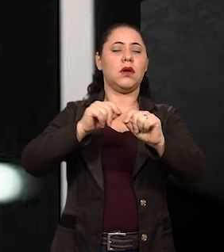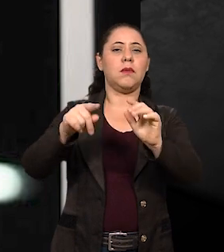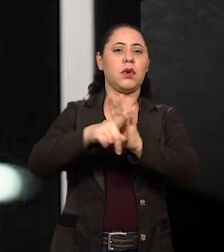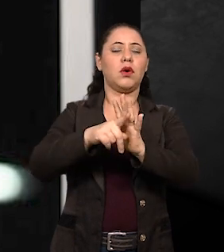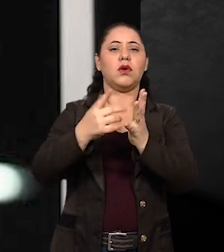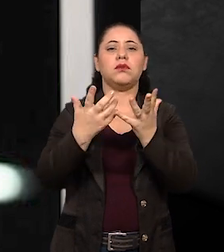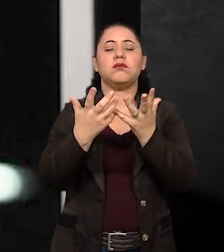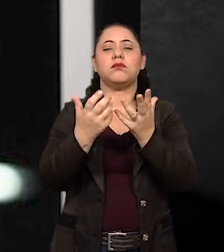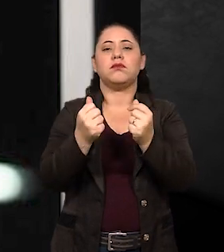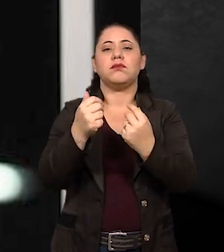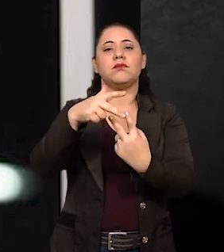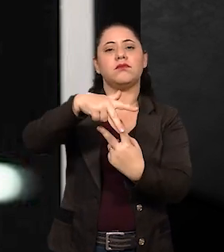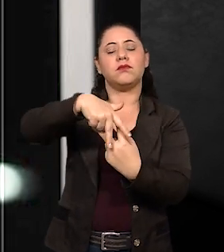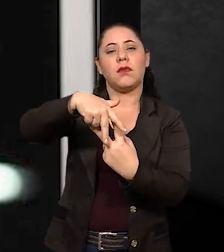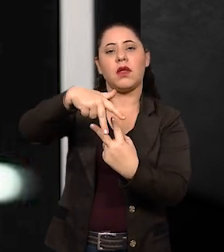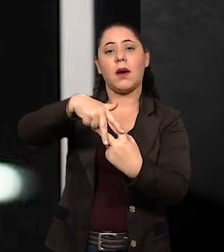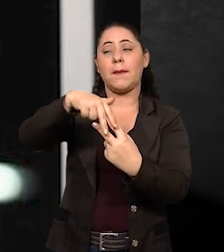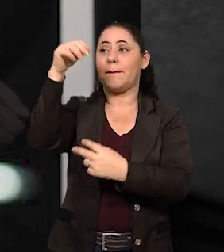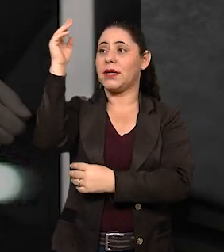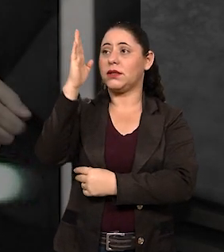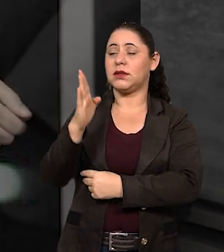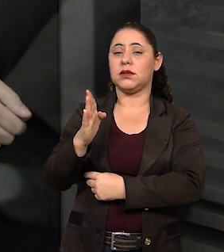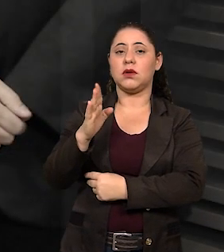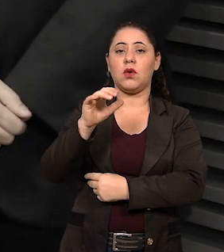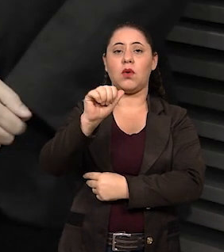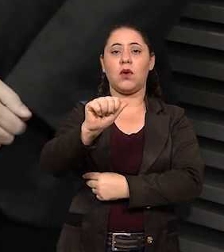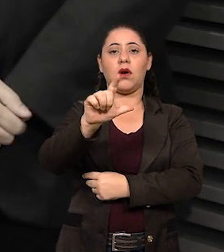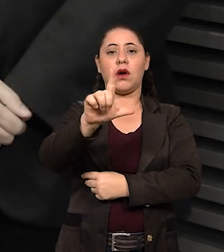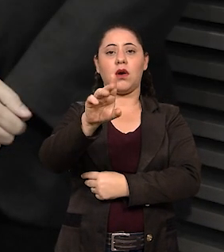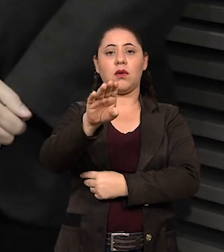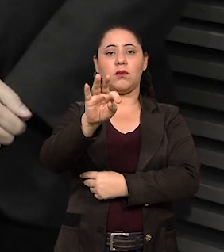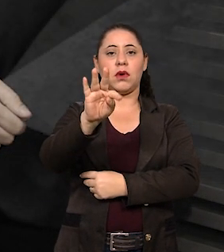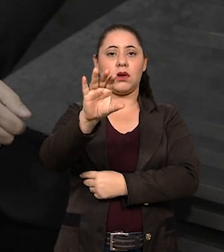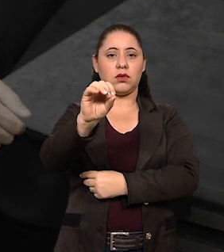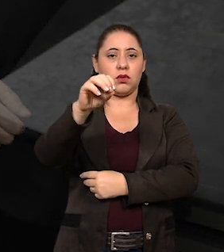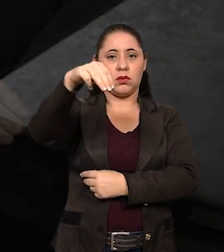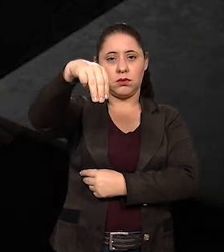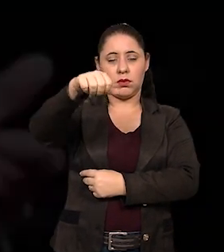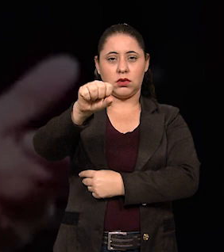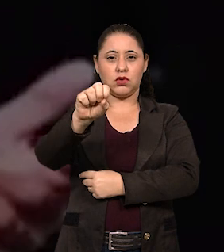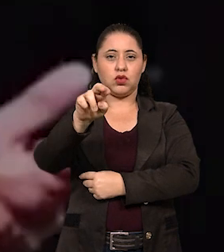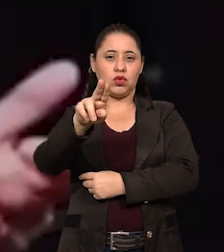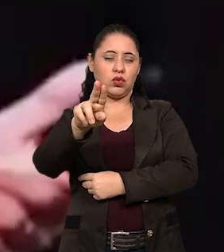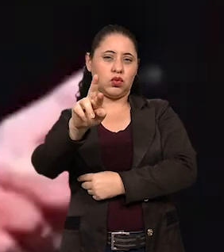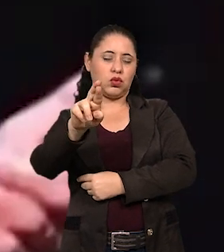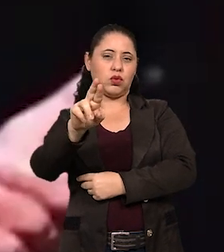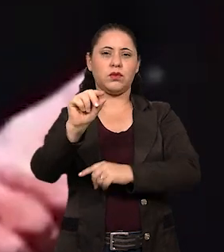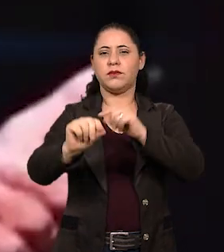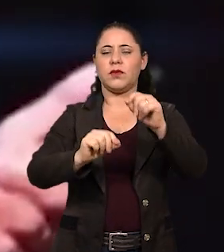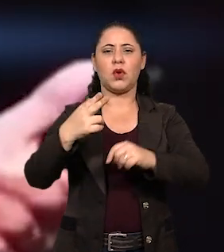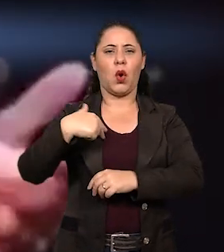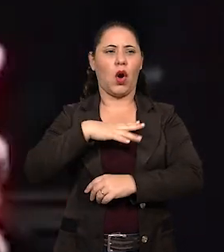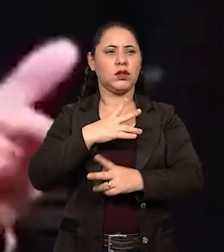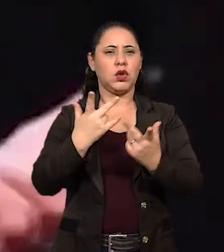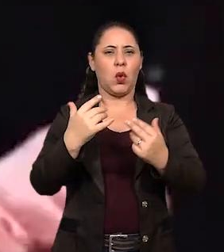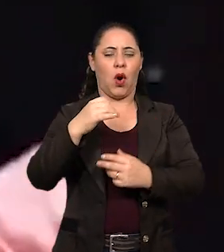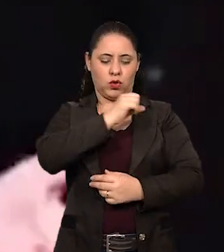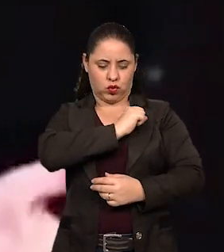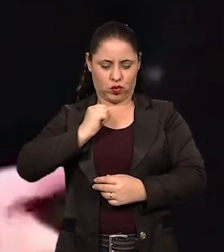da maçonaria para a República Federativa do Brasil, Alberto Mansur. Nós queremos vocês